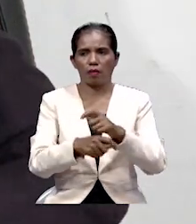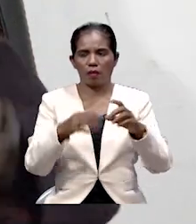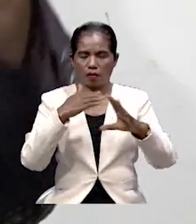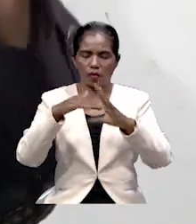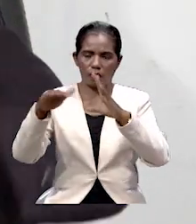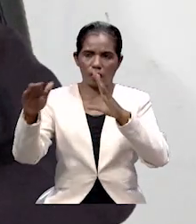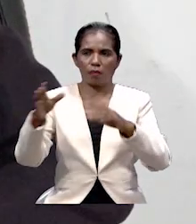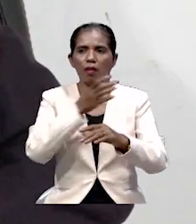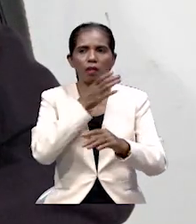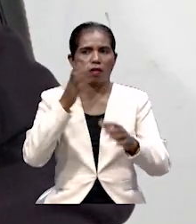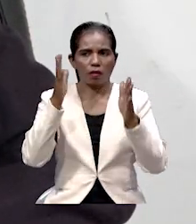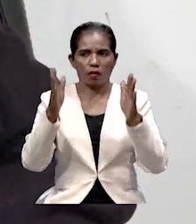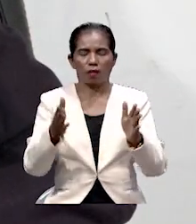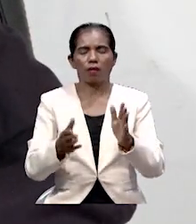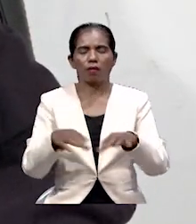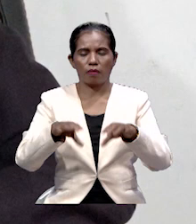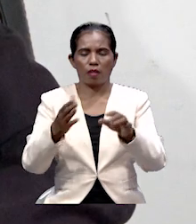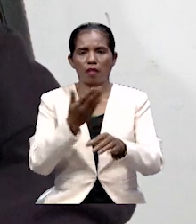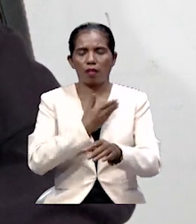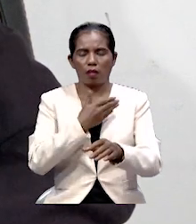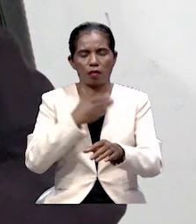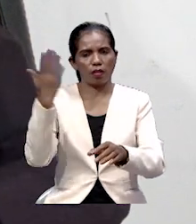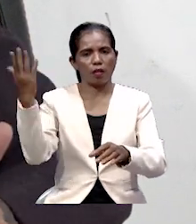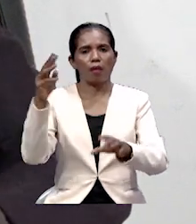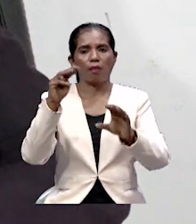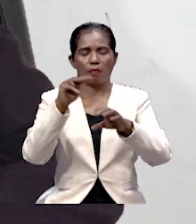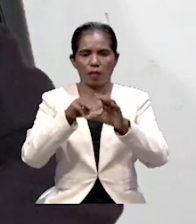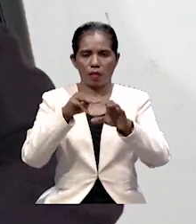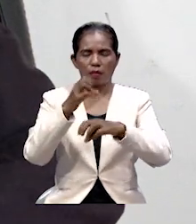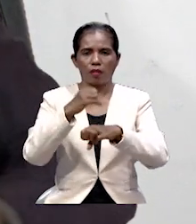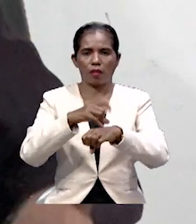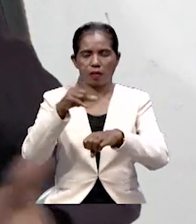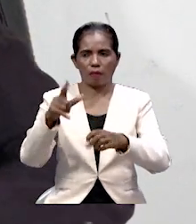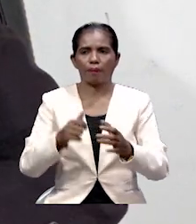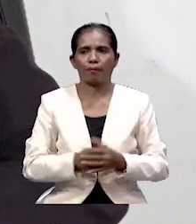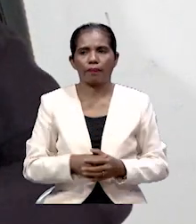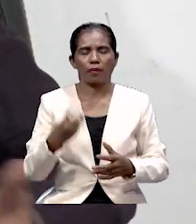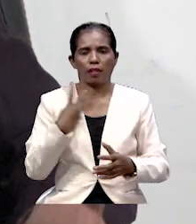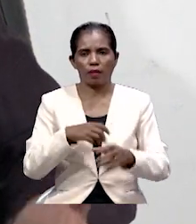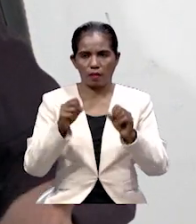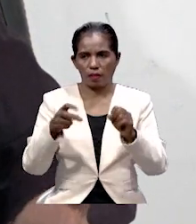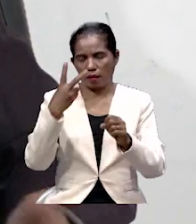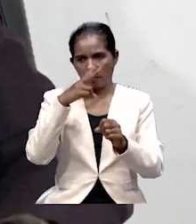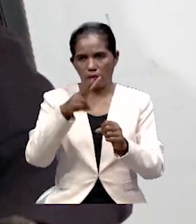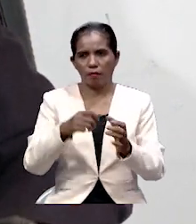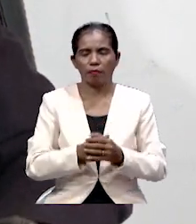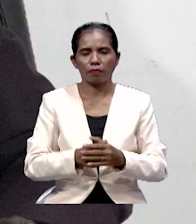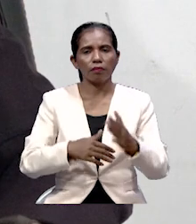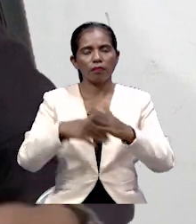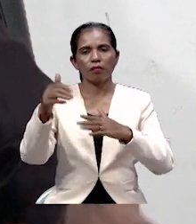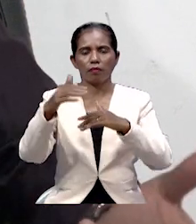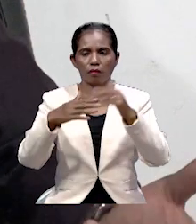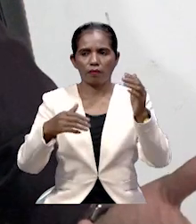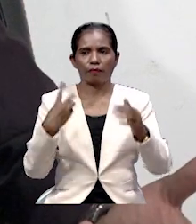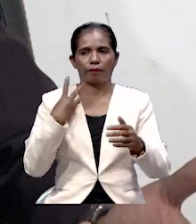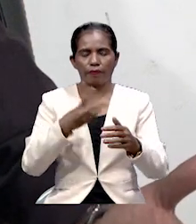dare agricultura sernega ia folin Asia, mercado internasional. Ba sektor turismo, maka ita teng hare ulu infrastruktura básico sira.